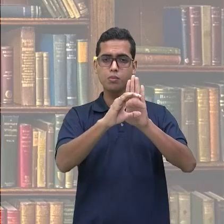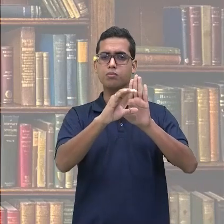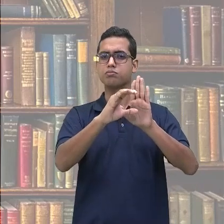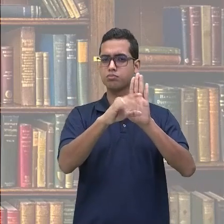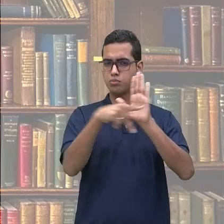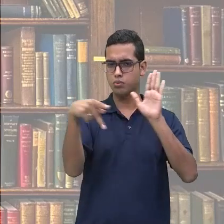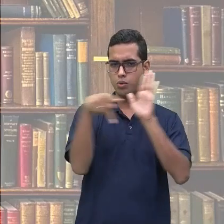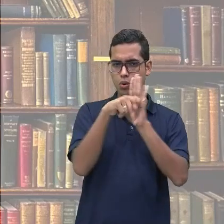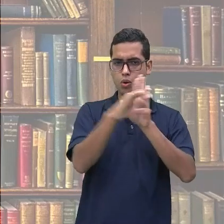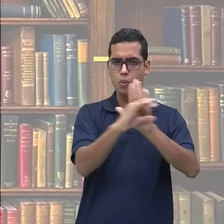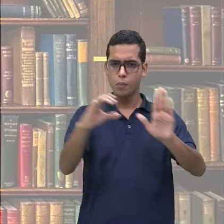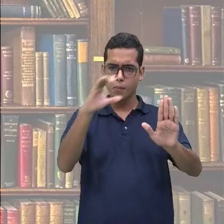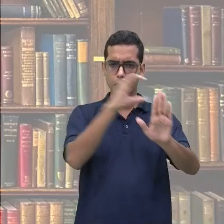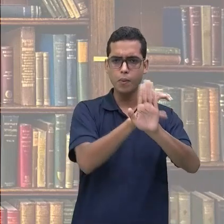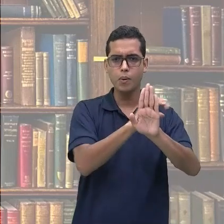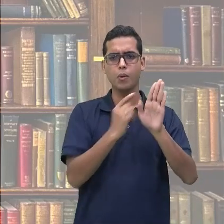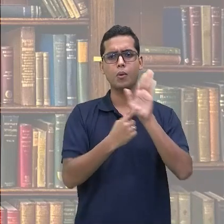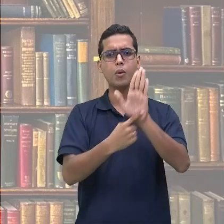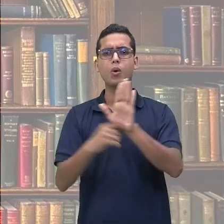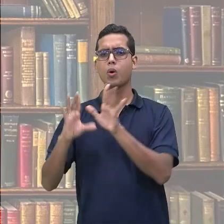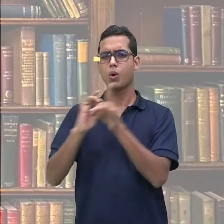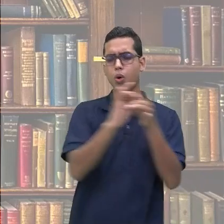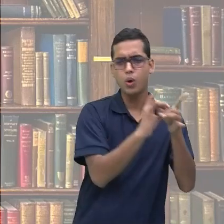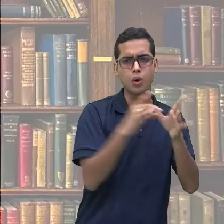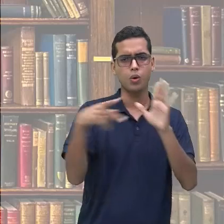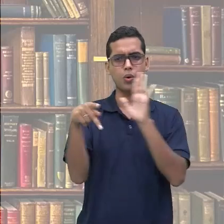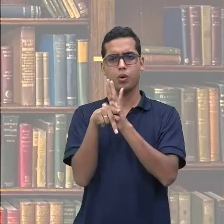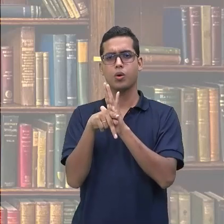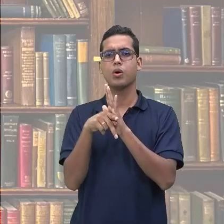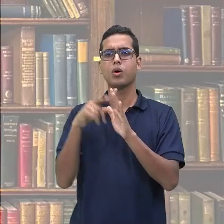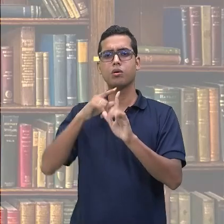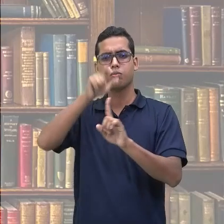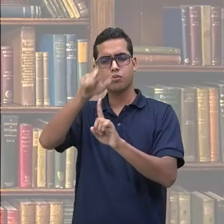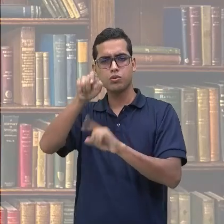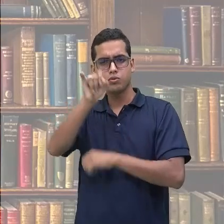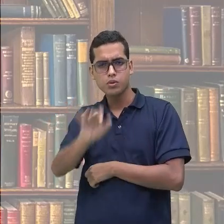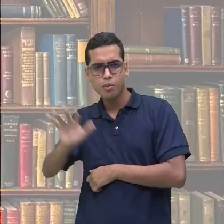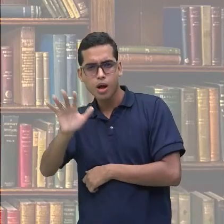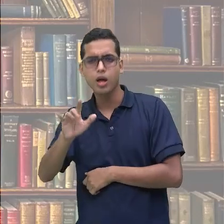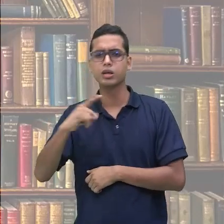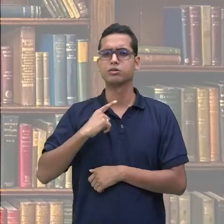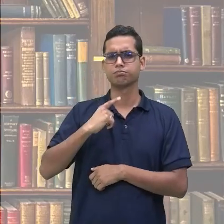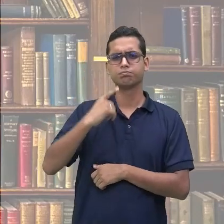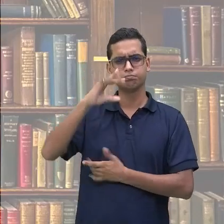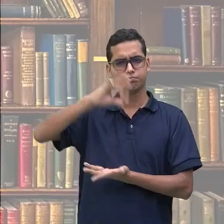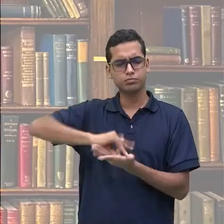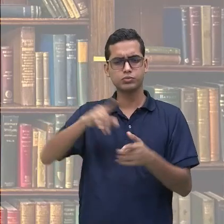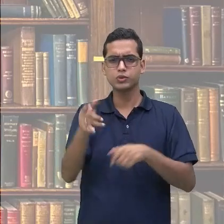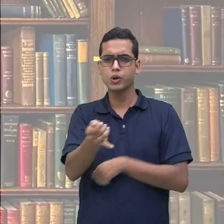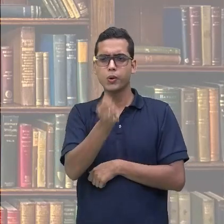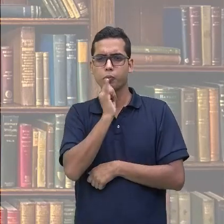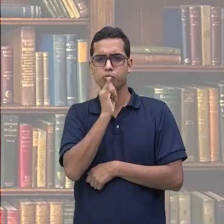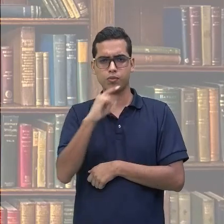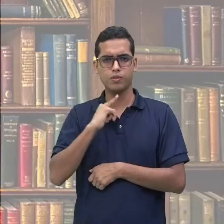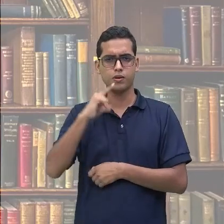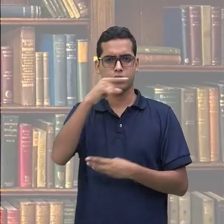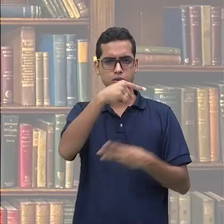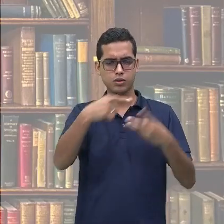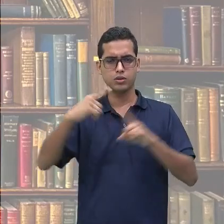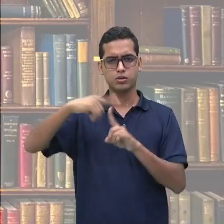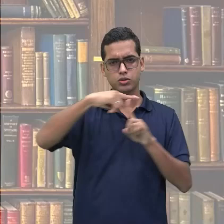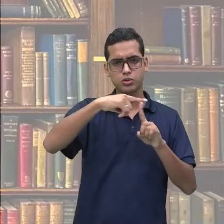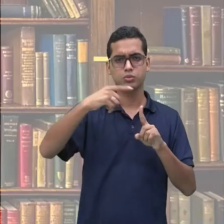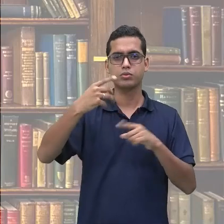uma linguagem conotativa ou figurativa. Por exemplo, nós temos 3 figuras de